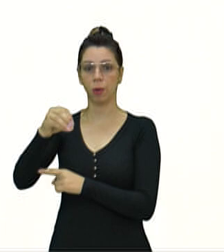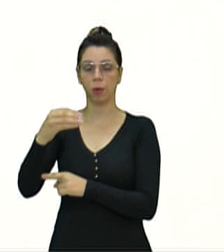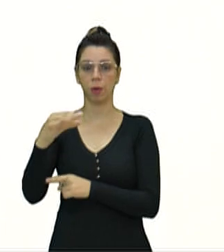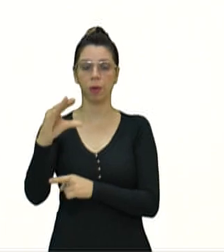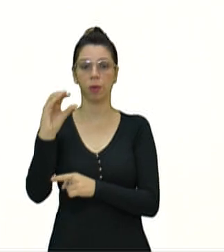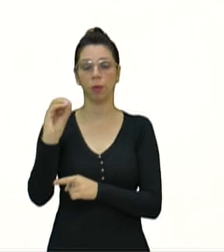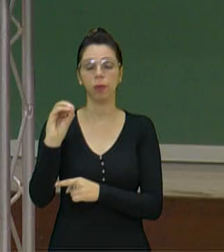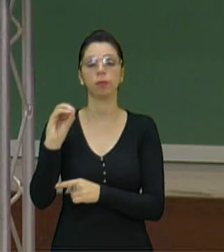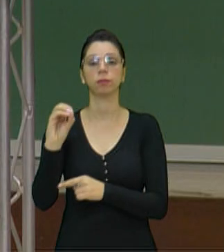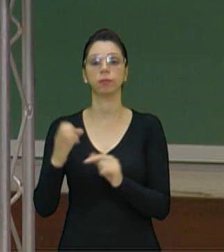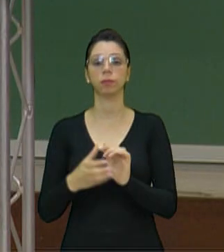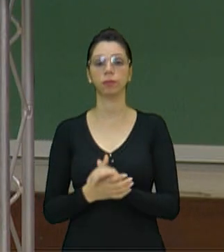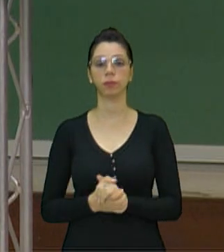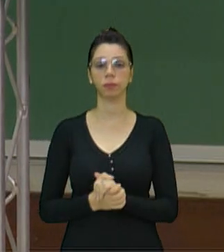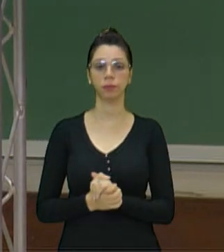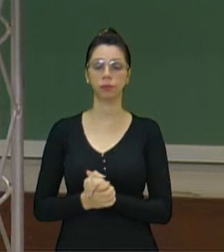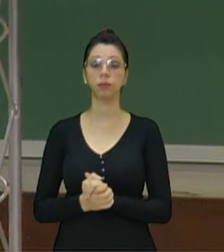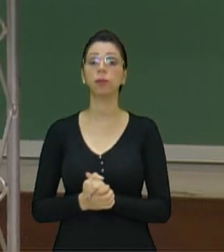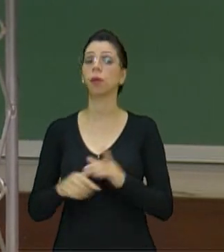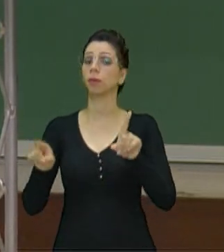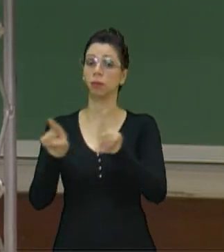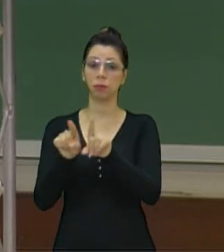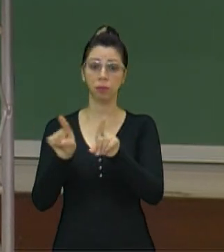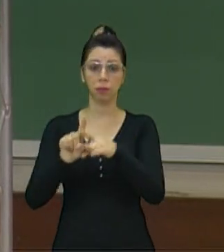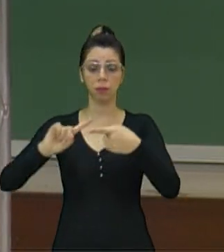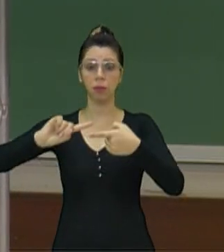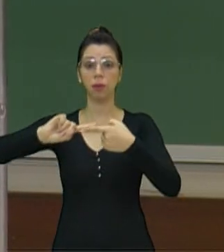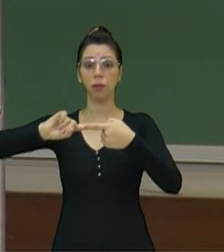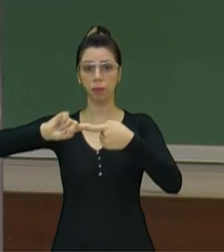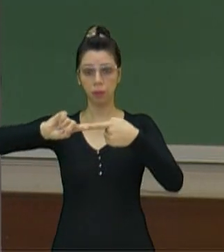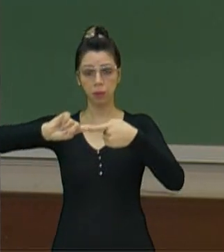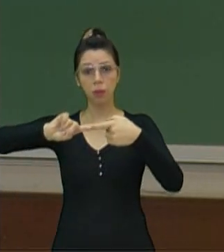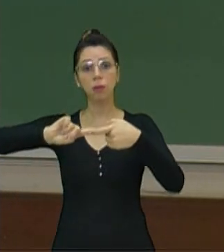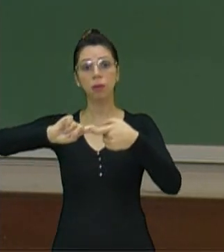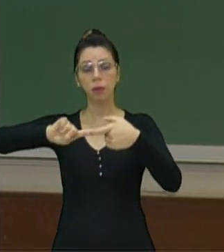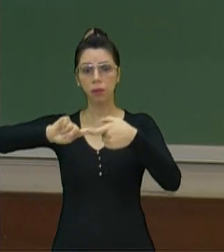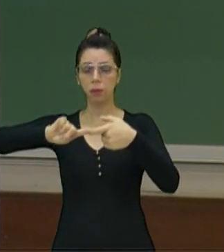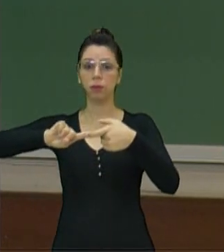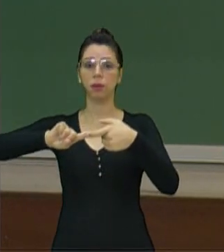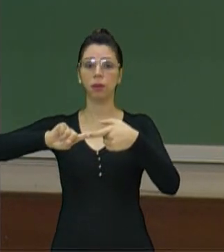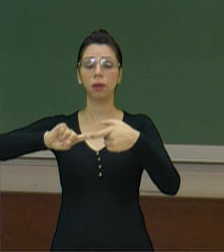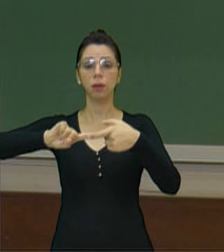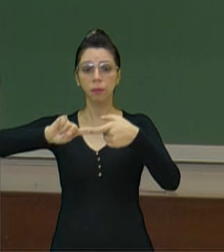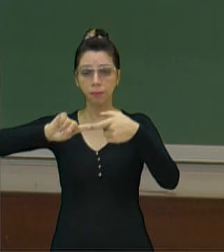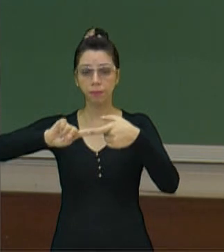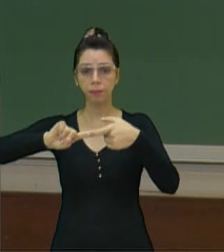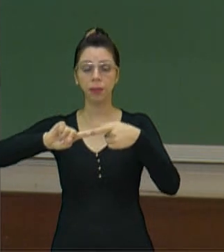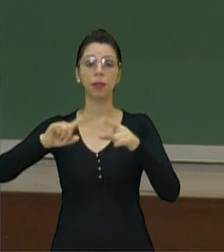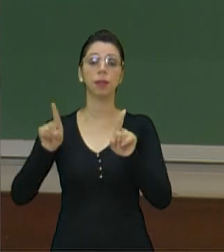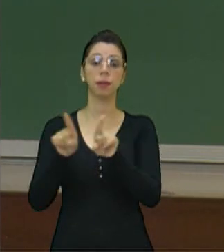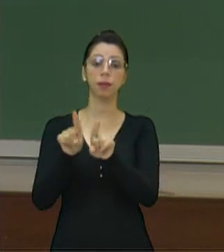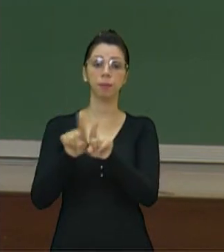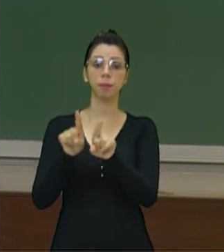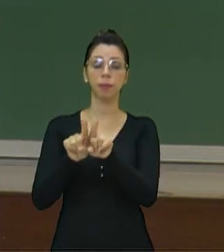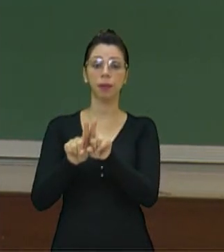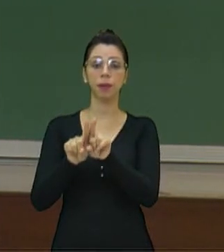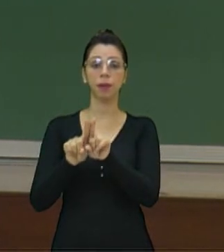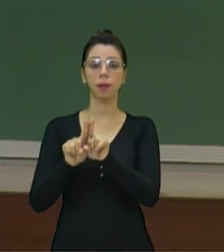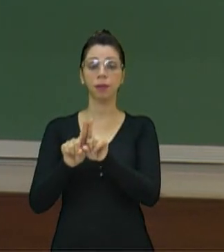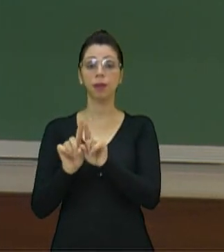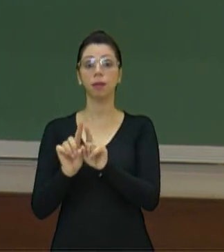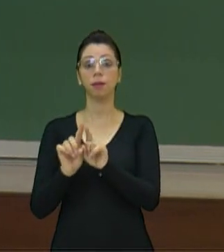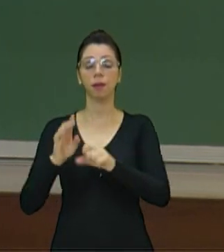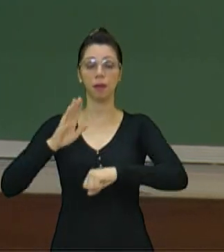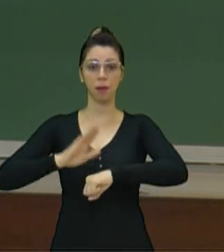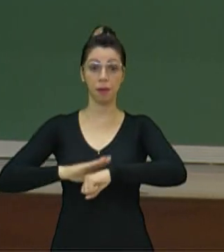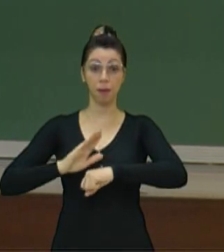hermafrodita, ela faz também, né, o processo de reprodução sexuada. Porém, ela não consegue se autofecundar.